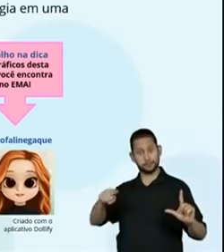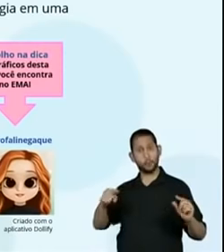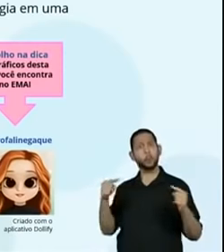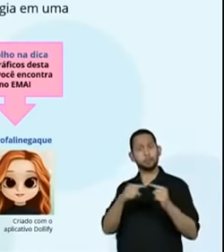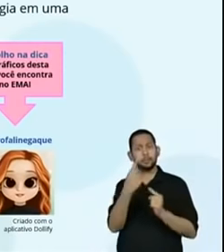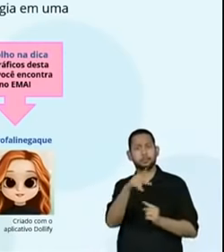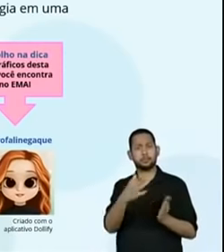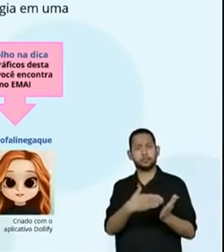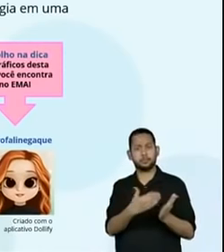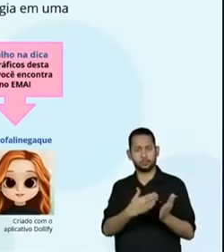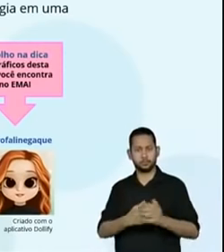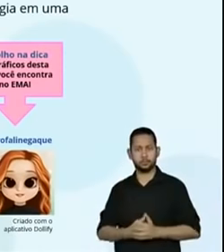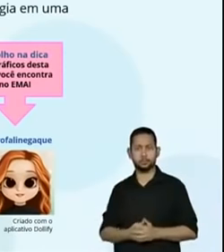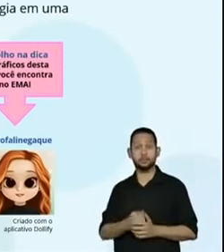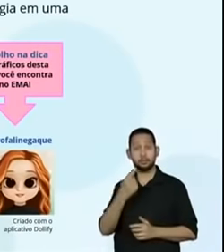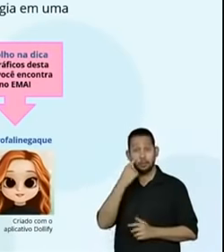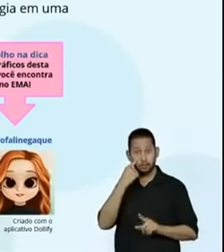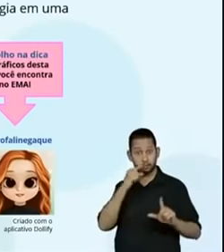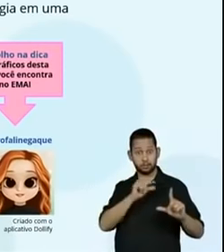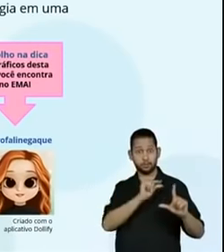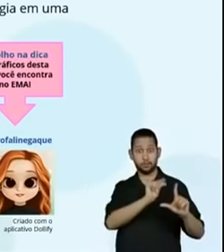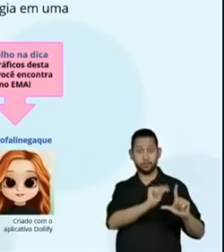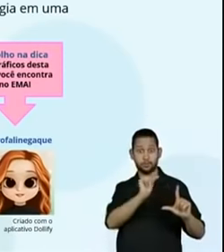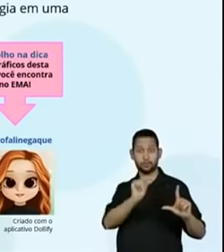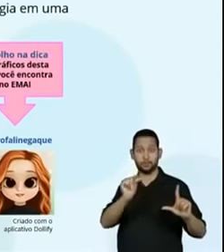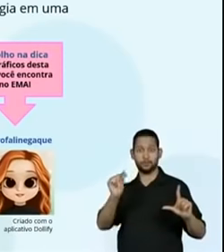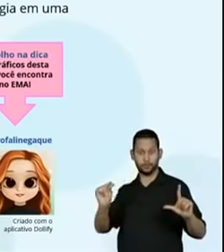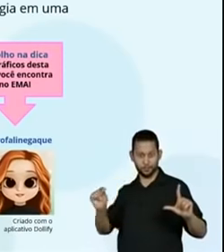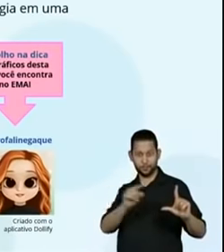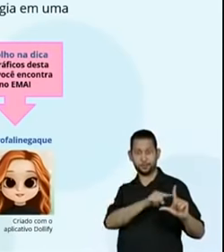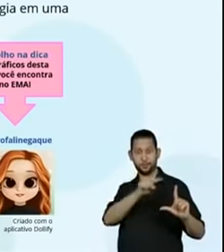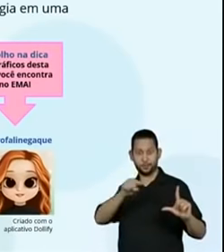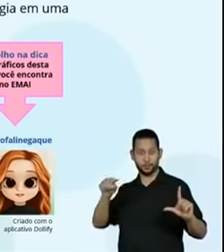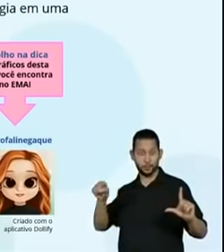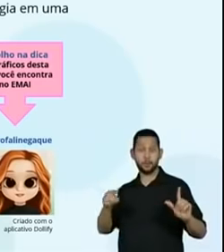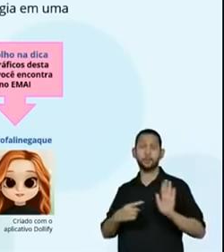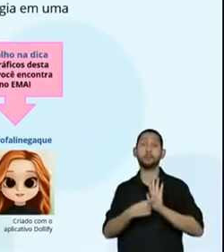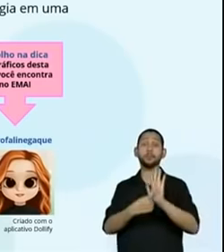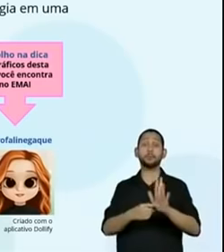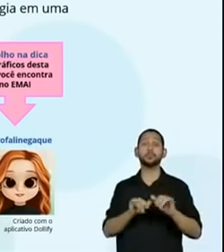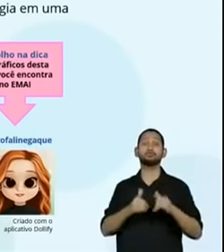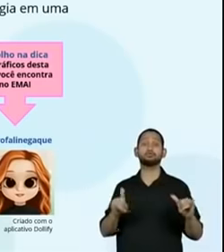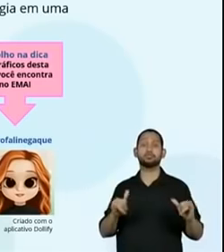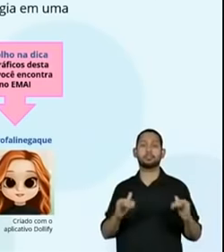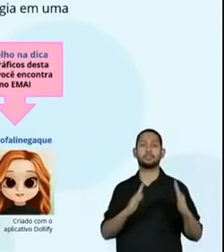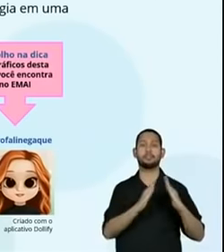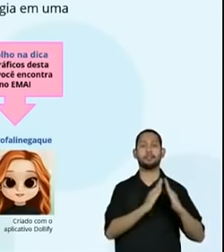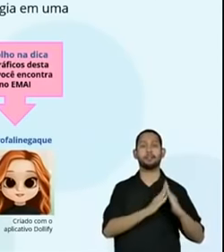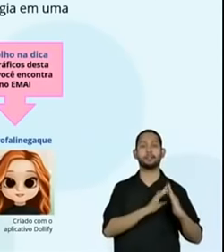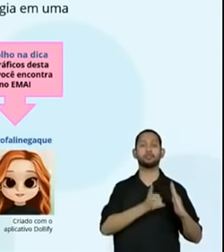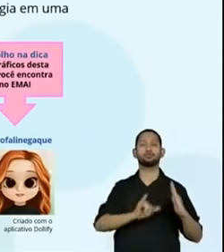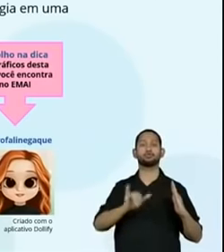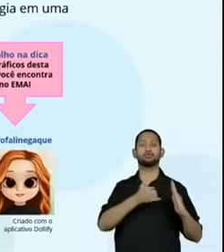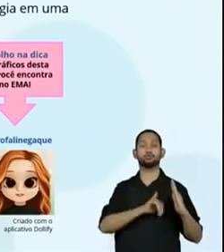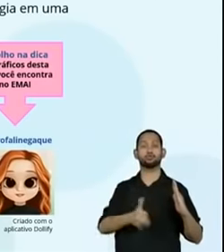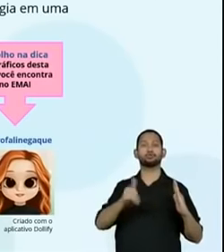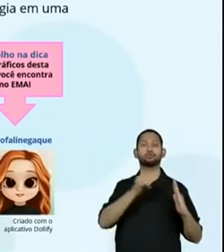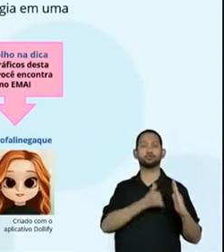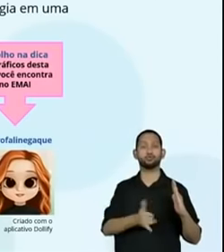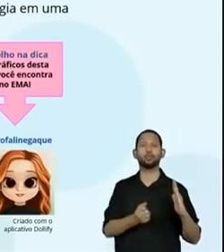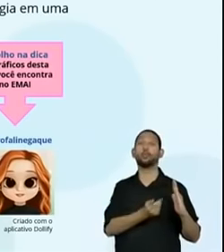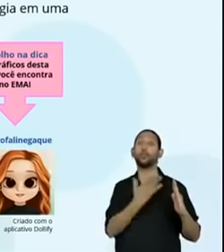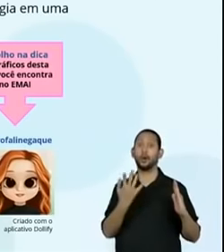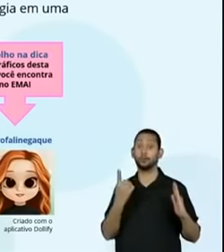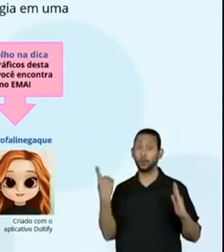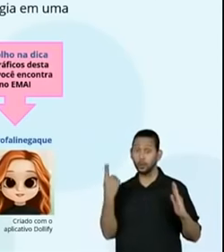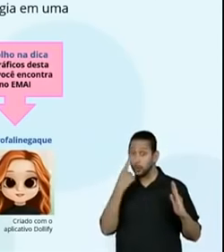gráfico de linhas, que é esse abaixo, mostra o consumo de energia em uma residência no período de